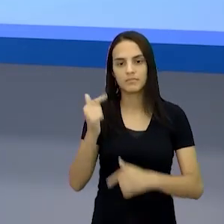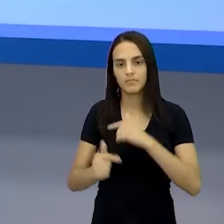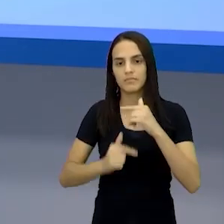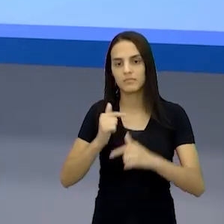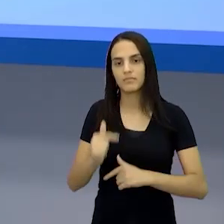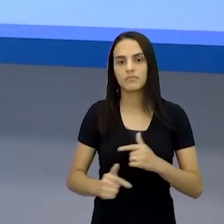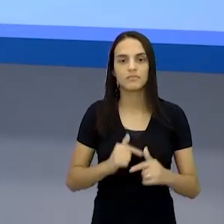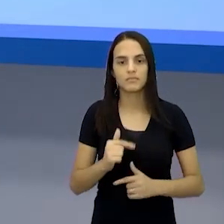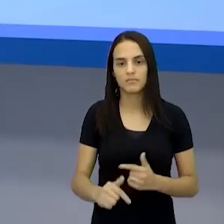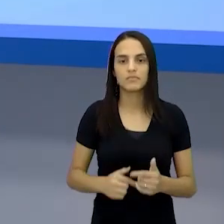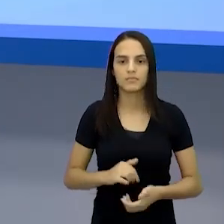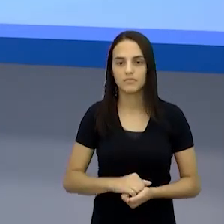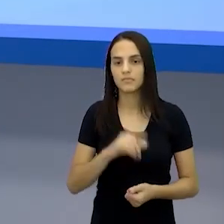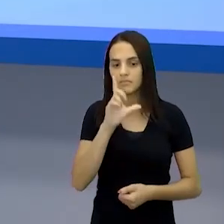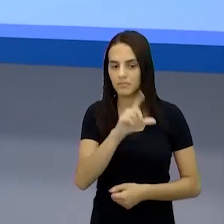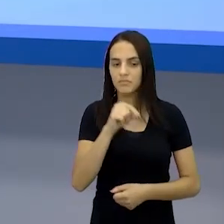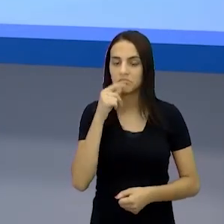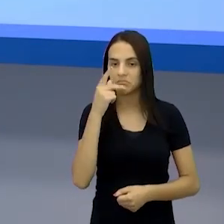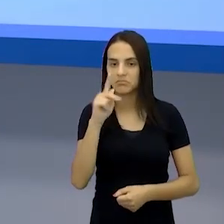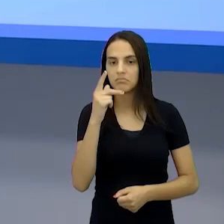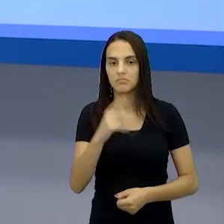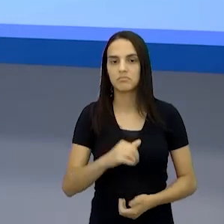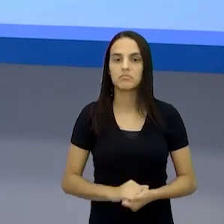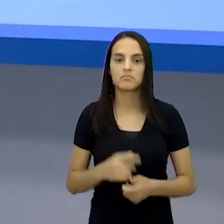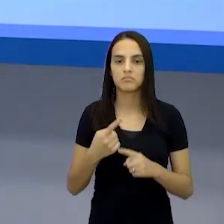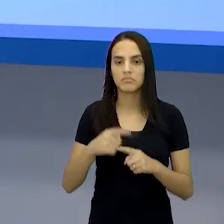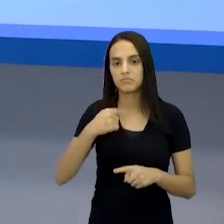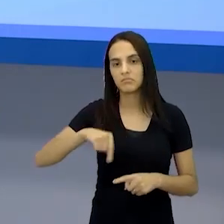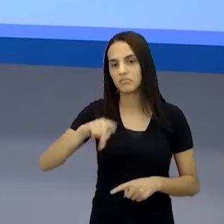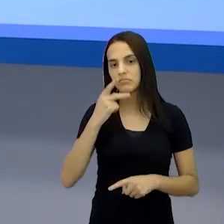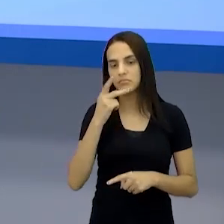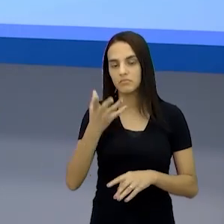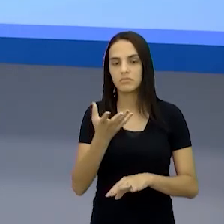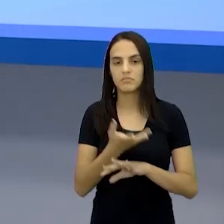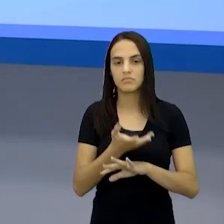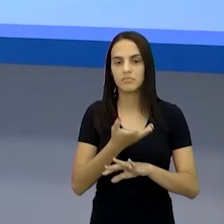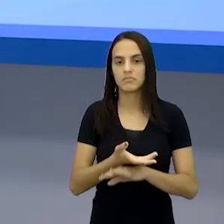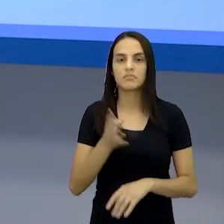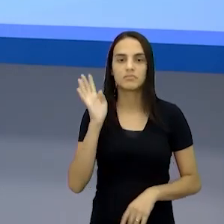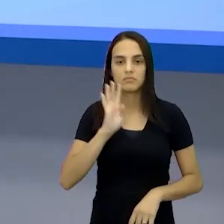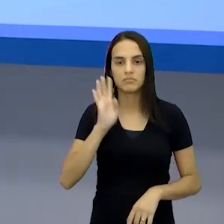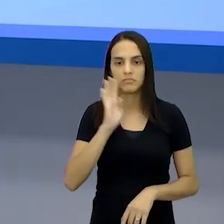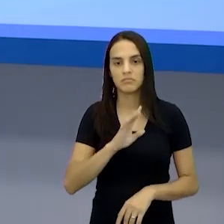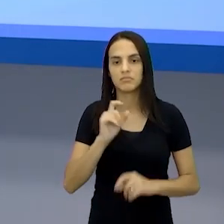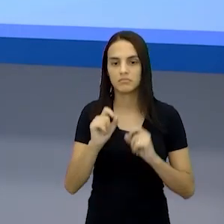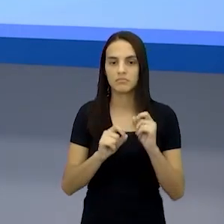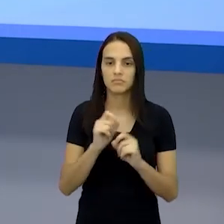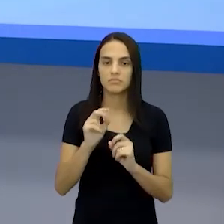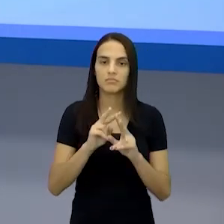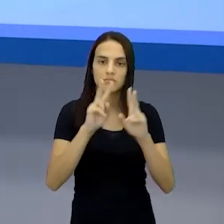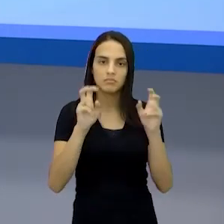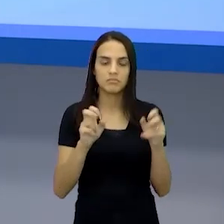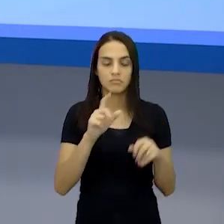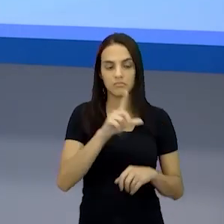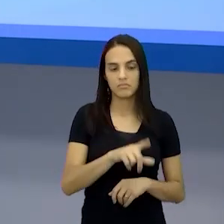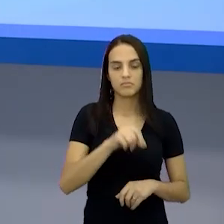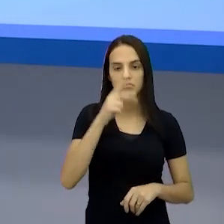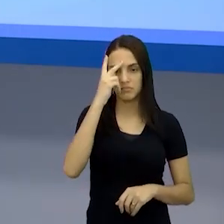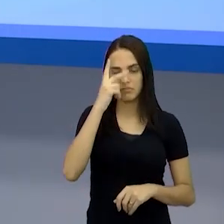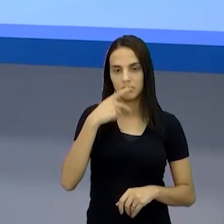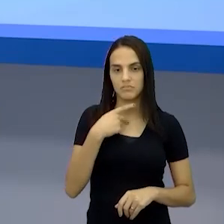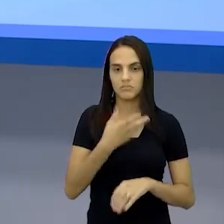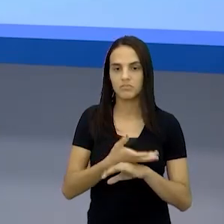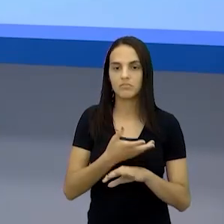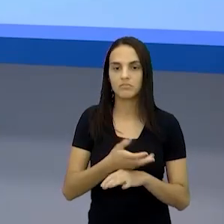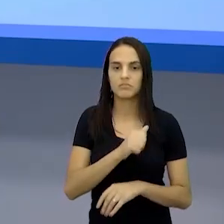isso, né, de uma escolha suas, né? Porque quando a gente fala desse componente, né, o legal é essa questão aí, né, a escolha do aluno, tá